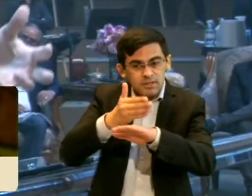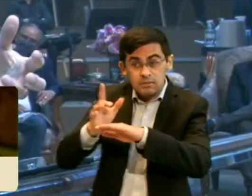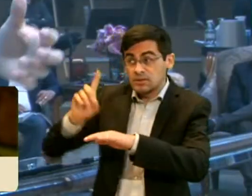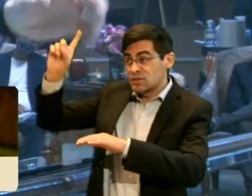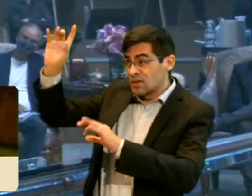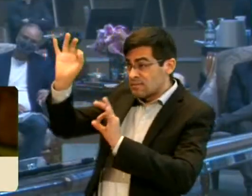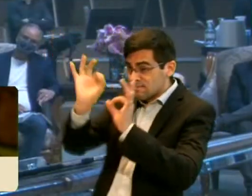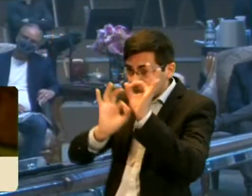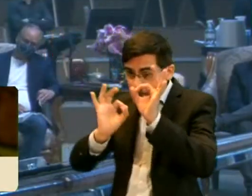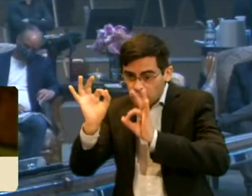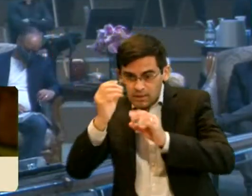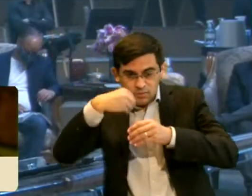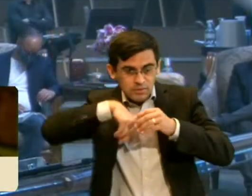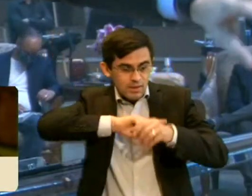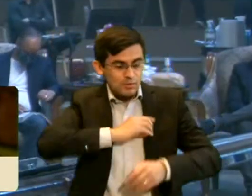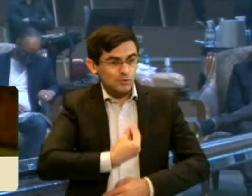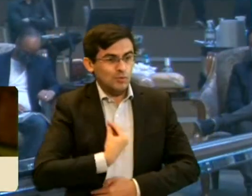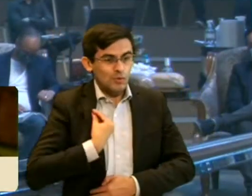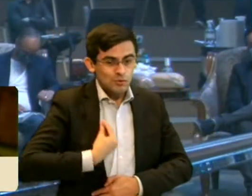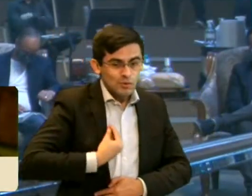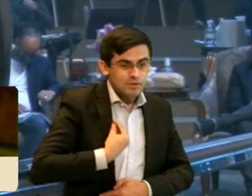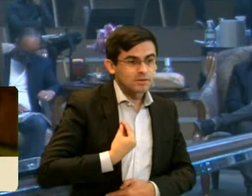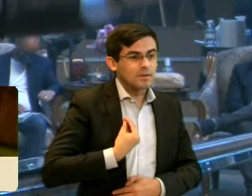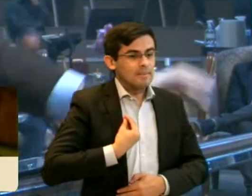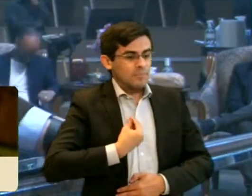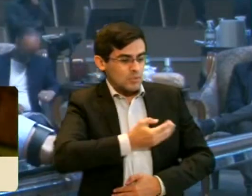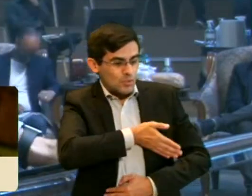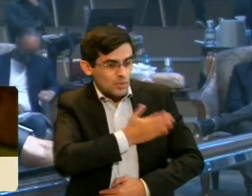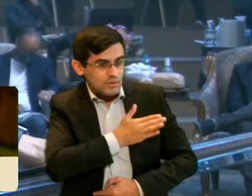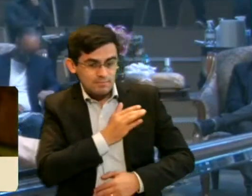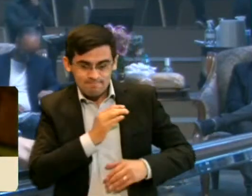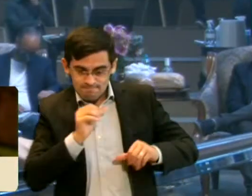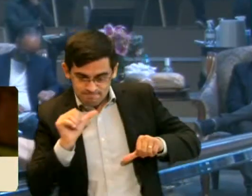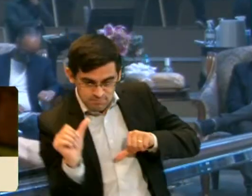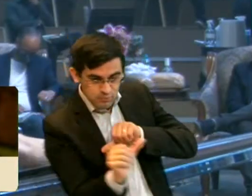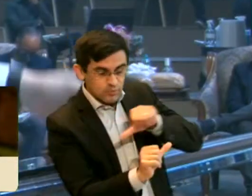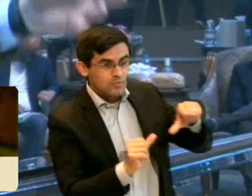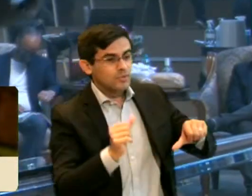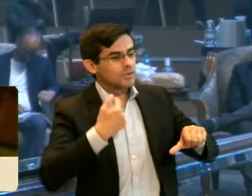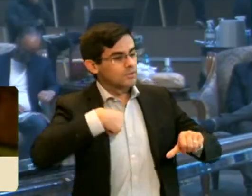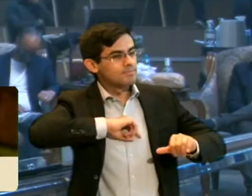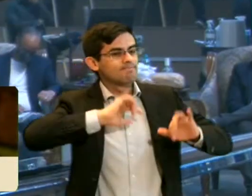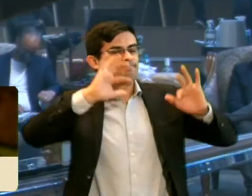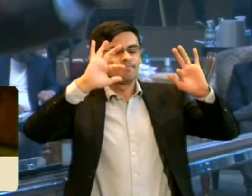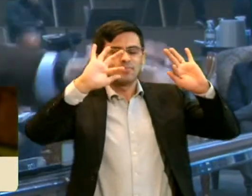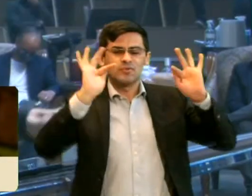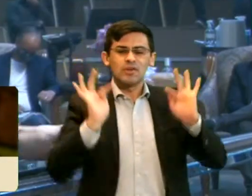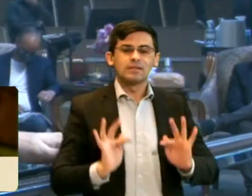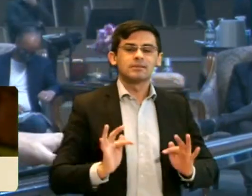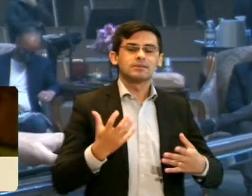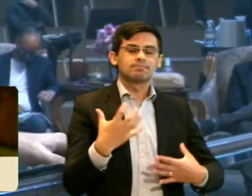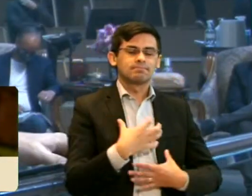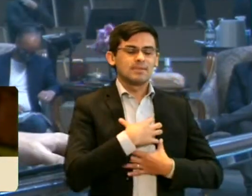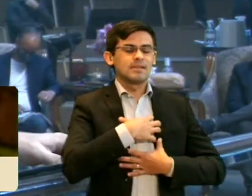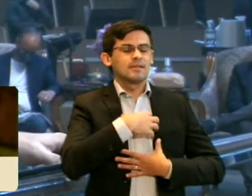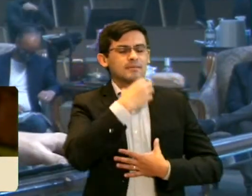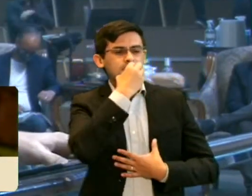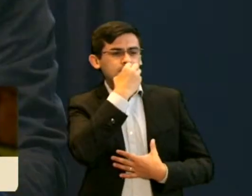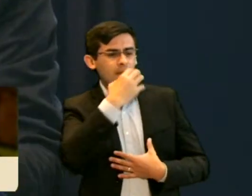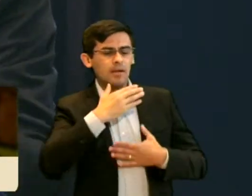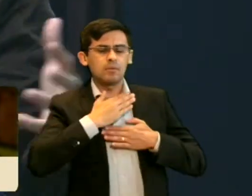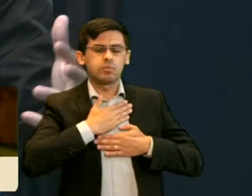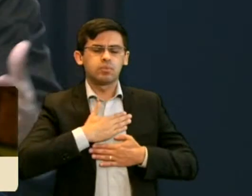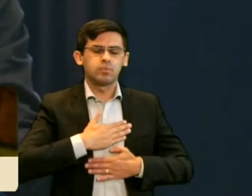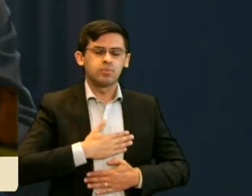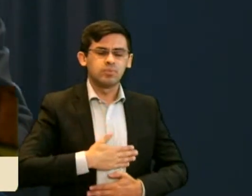de nós. Vai ser liberado ocitocina no seu corpo. Você vai se sentir bem.